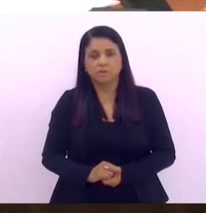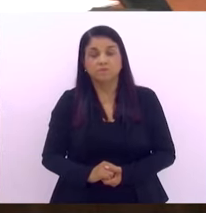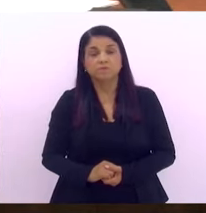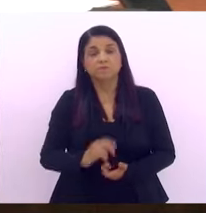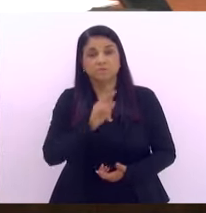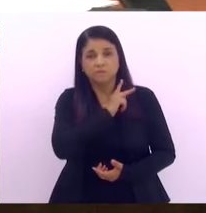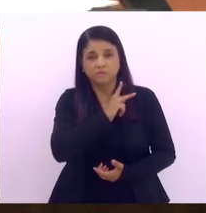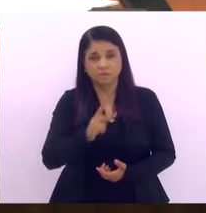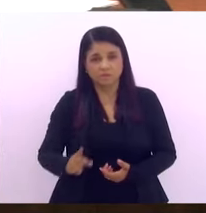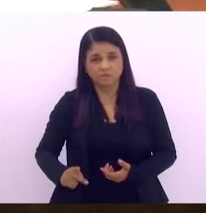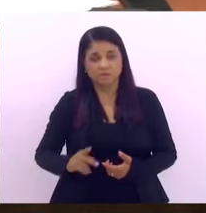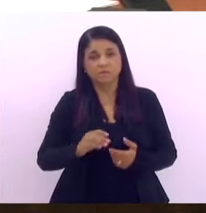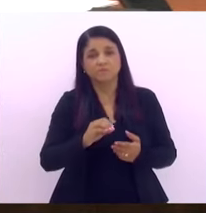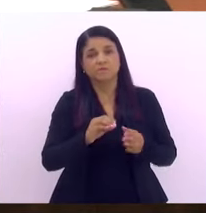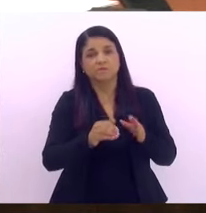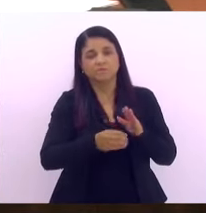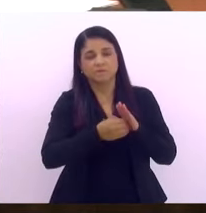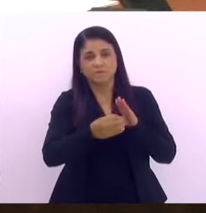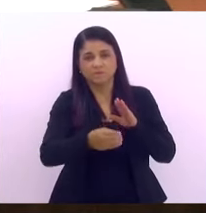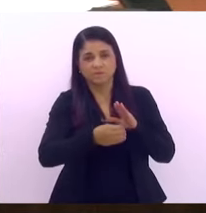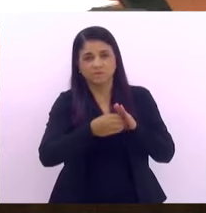Presidente, parecer ao projeto de lei